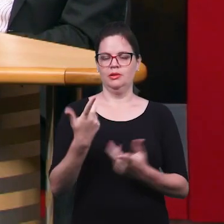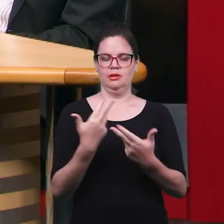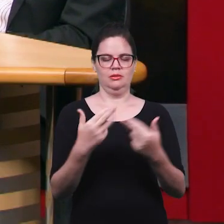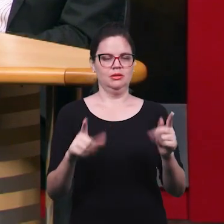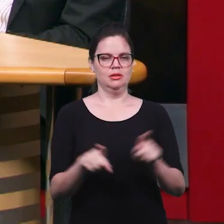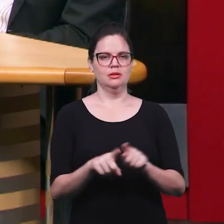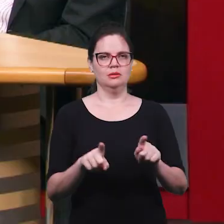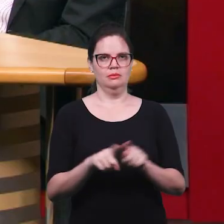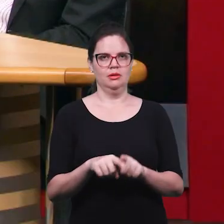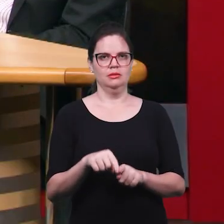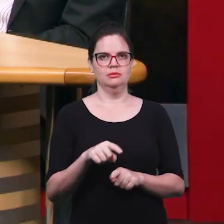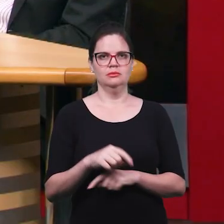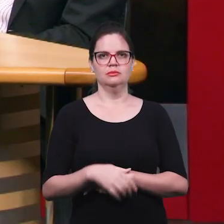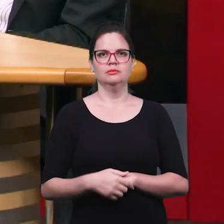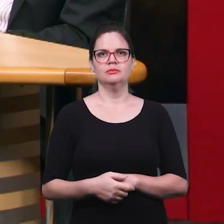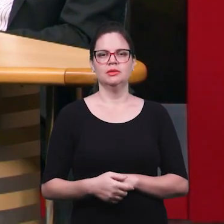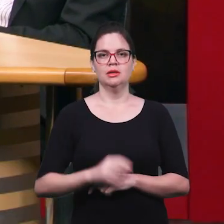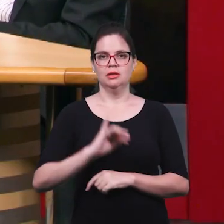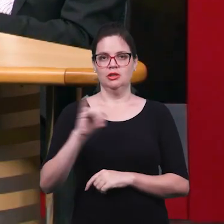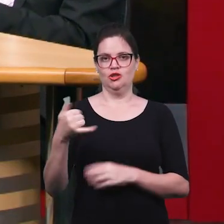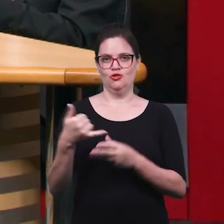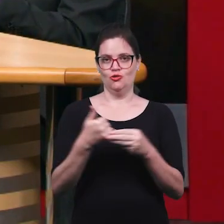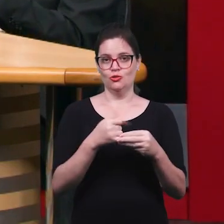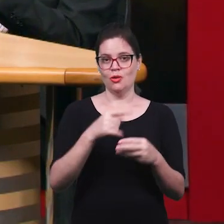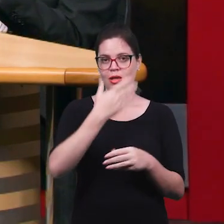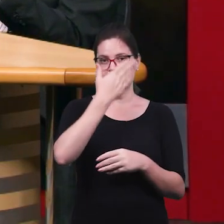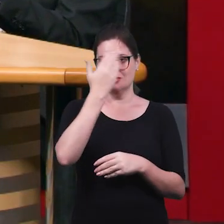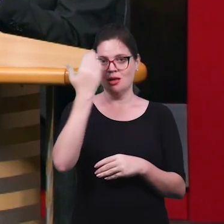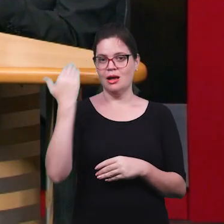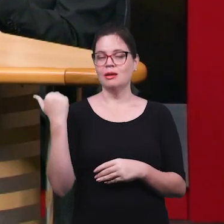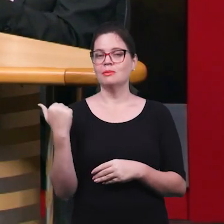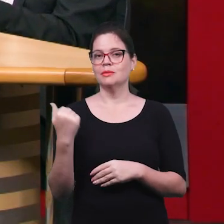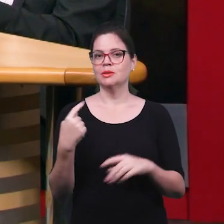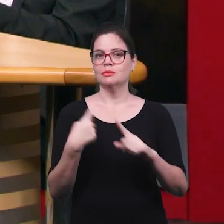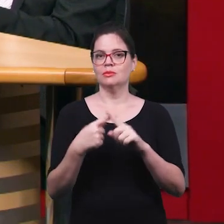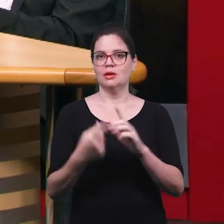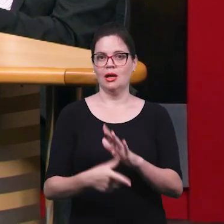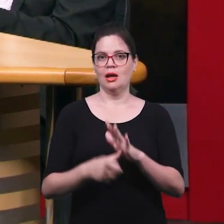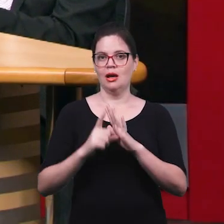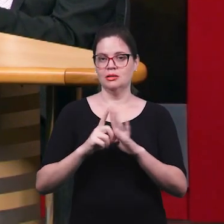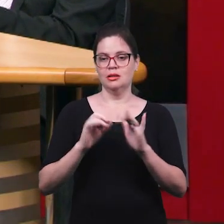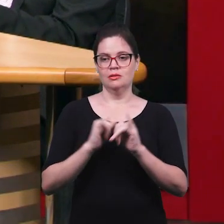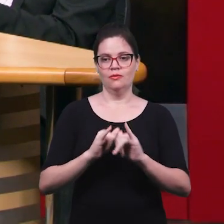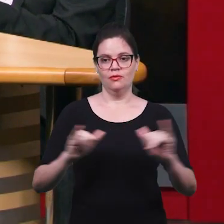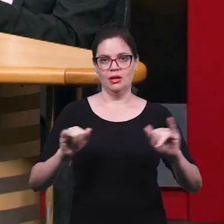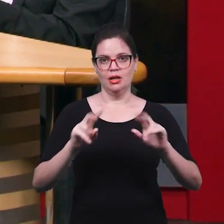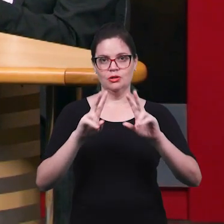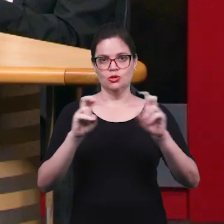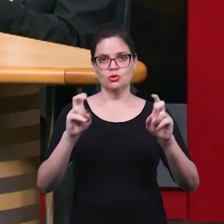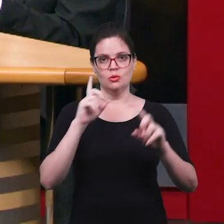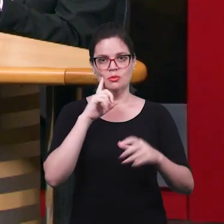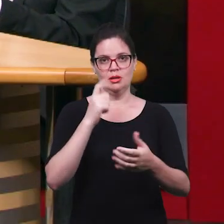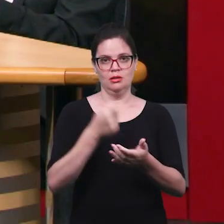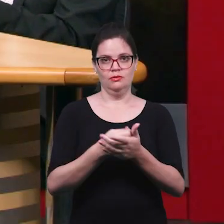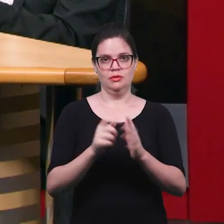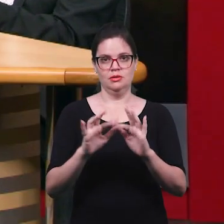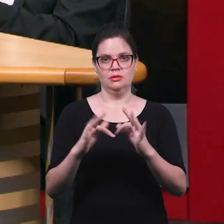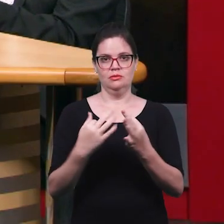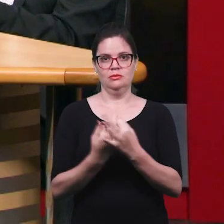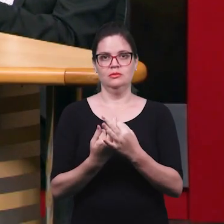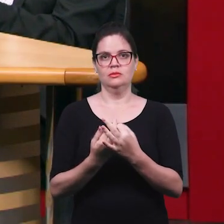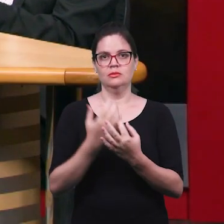Josué foi muito sábio, que antes de trazer uma palavra de definição para a família, ele agregou todo